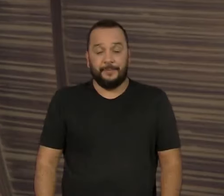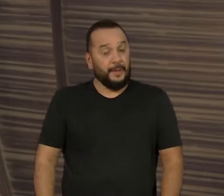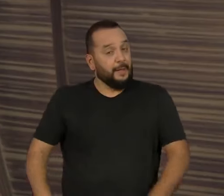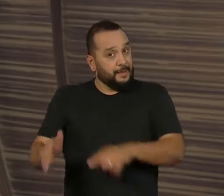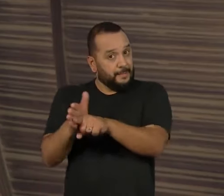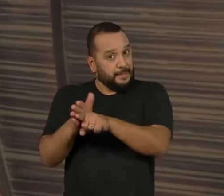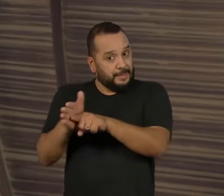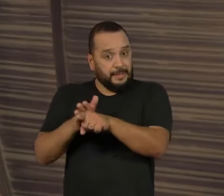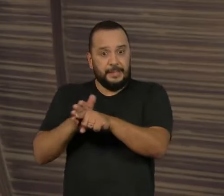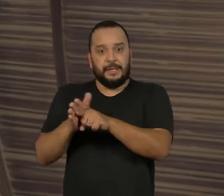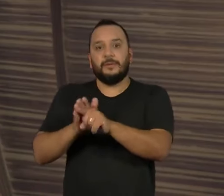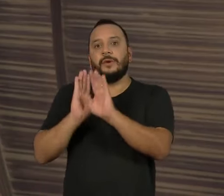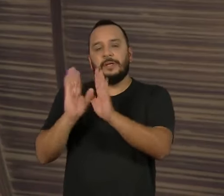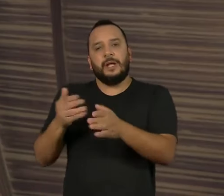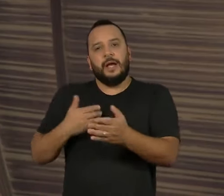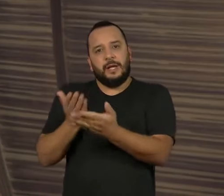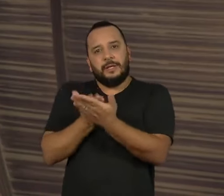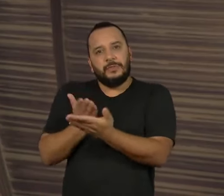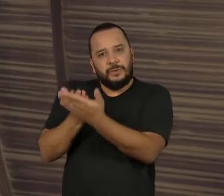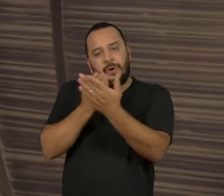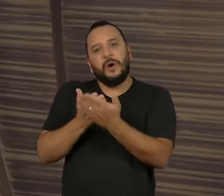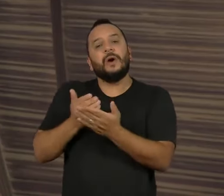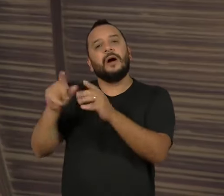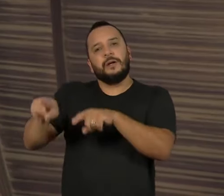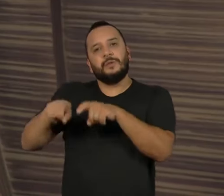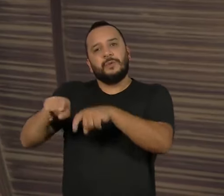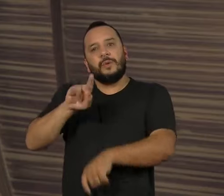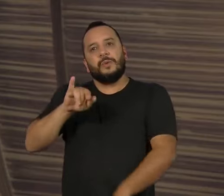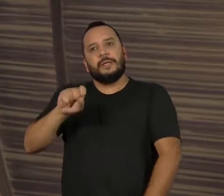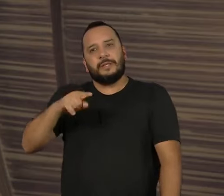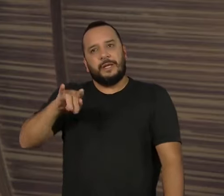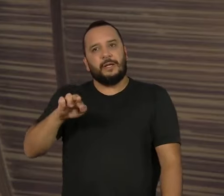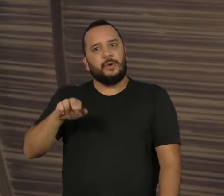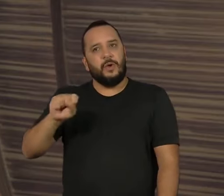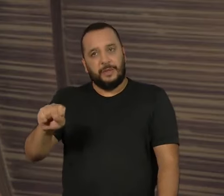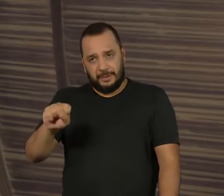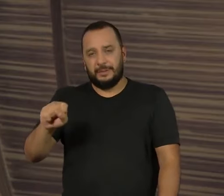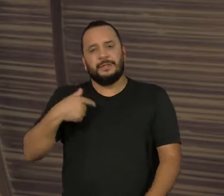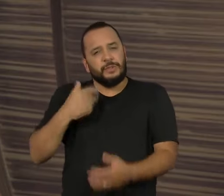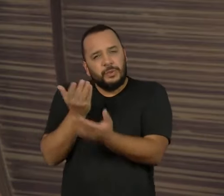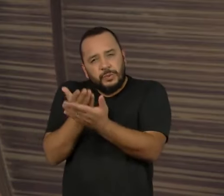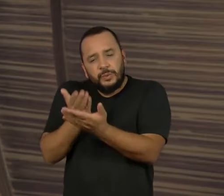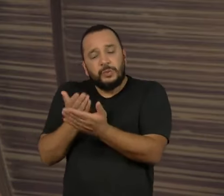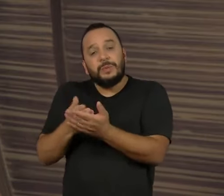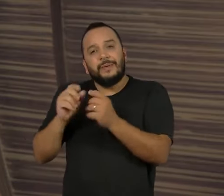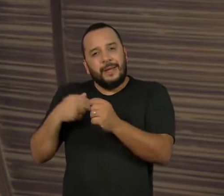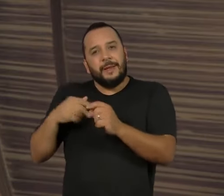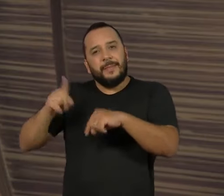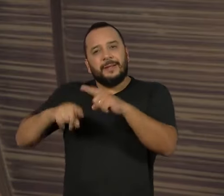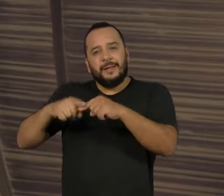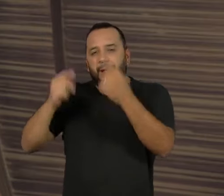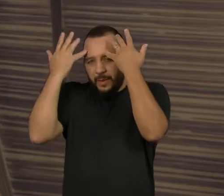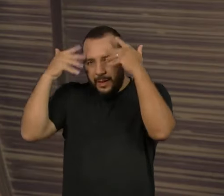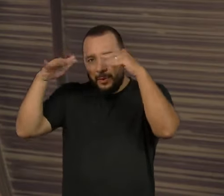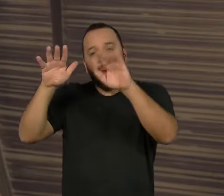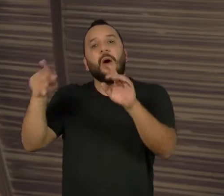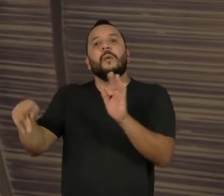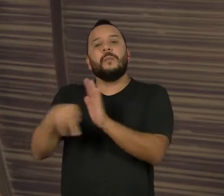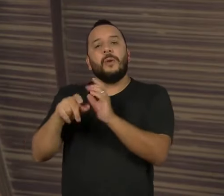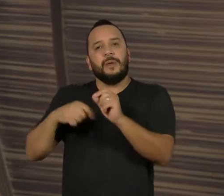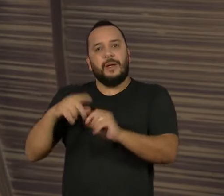Pesquisadores da Exalc, Escola Superior de Agricultura Luiz de Queiroz, estudam um material natural feito à base do miolo